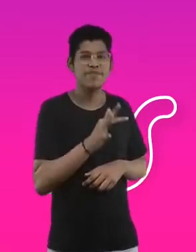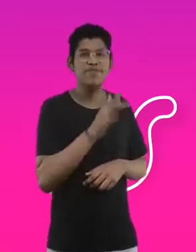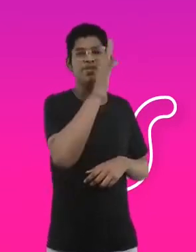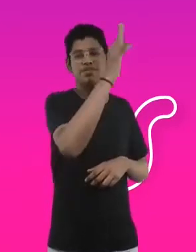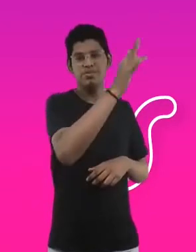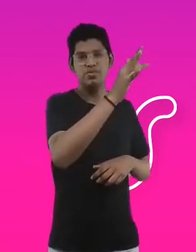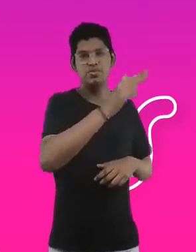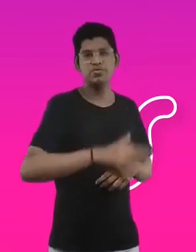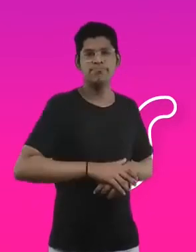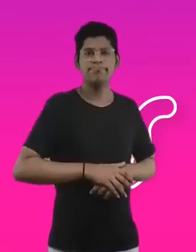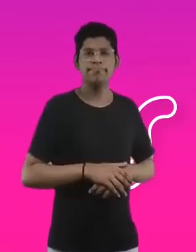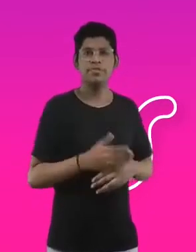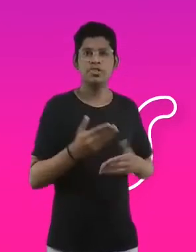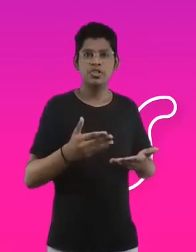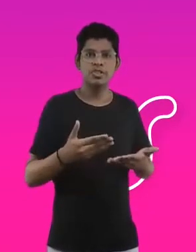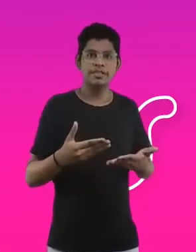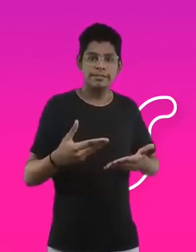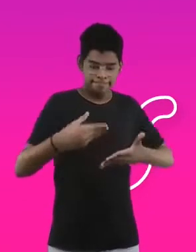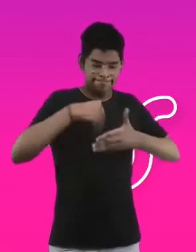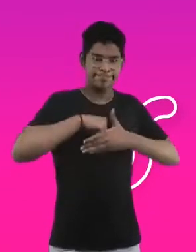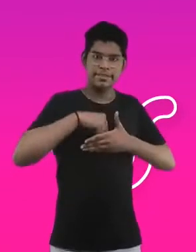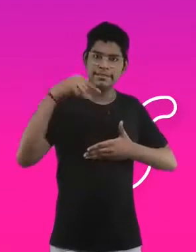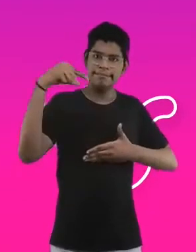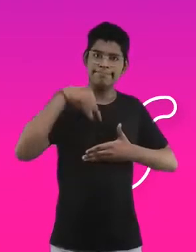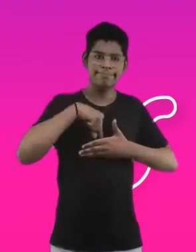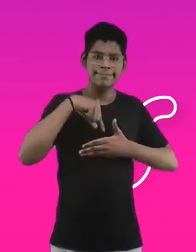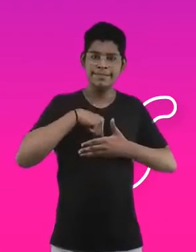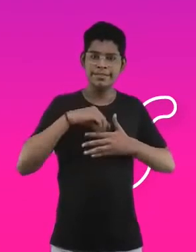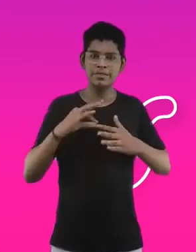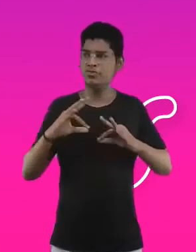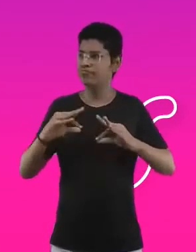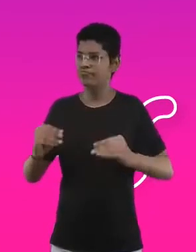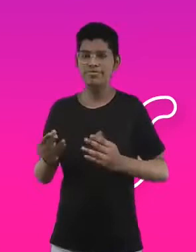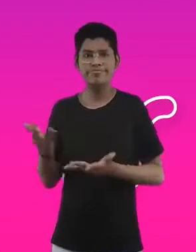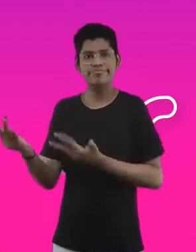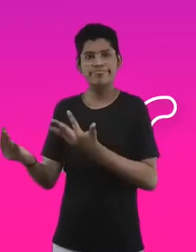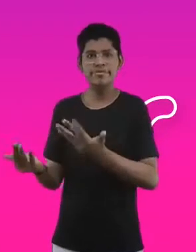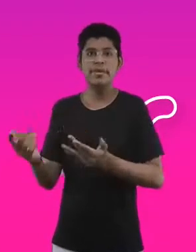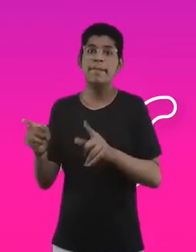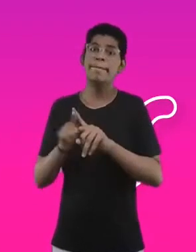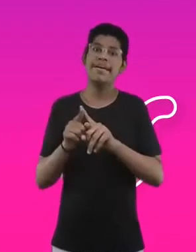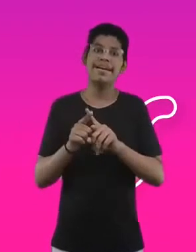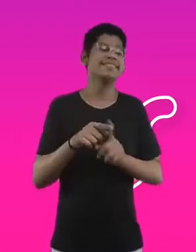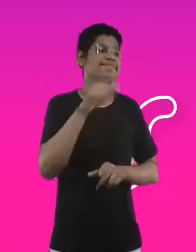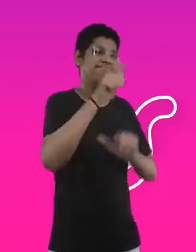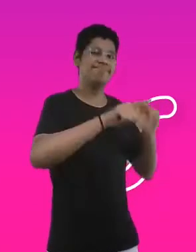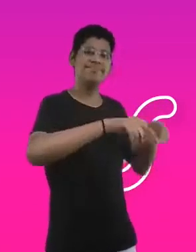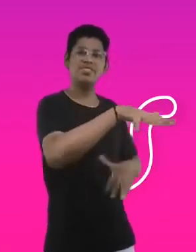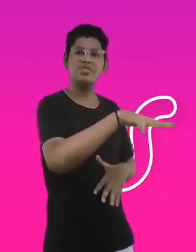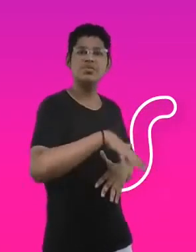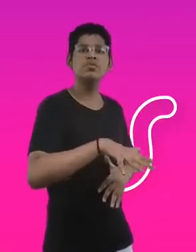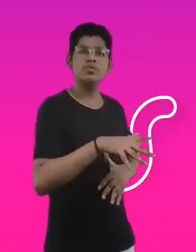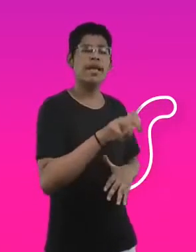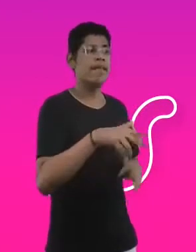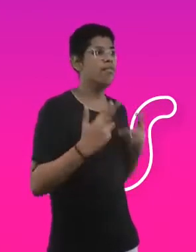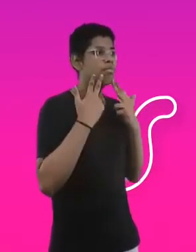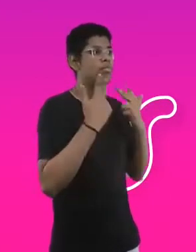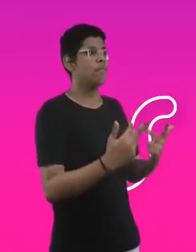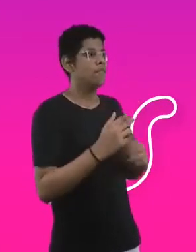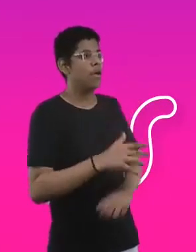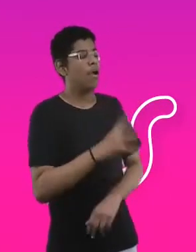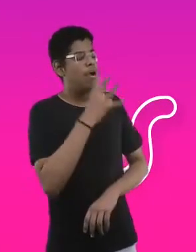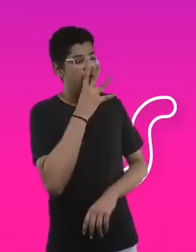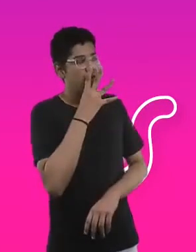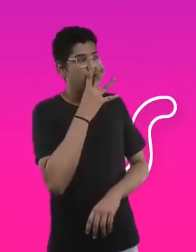já tá, né, bem difundido, mas para alguns ainda talvez seja uma novidade. Eu não vou me atrever aqui